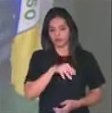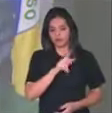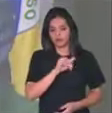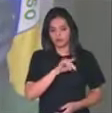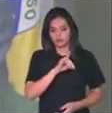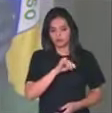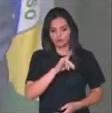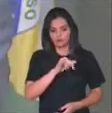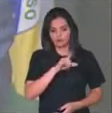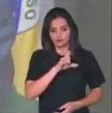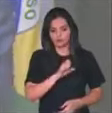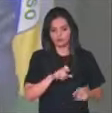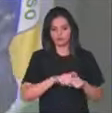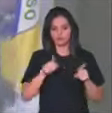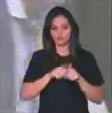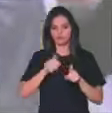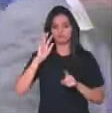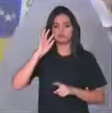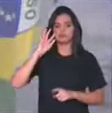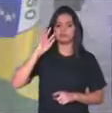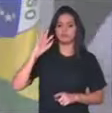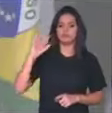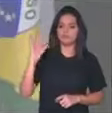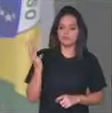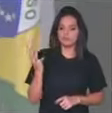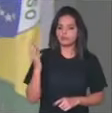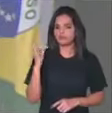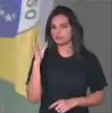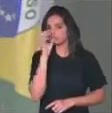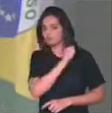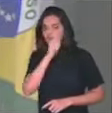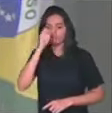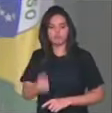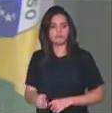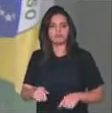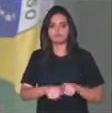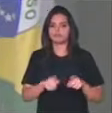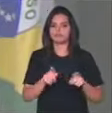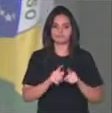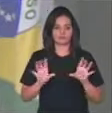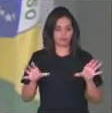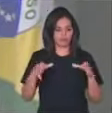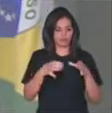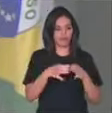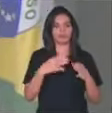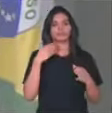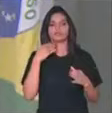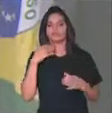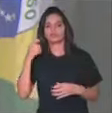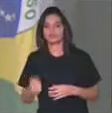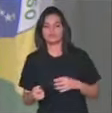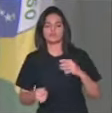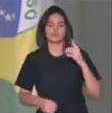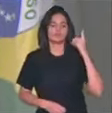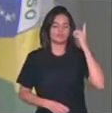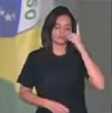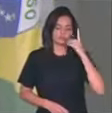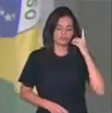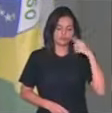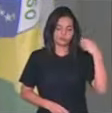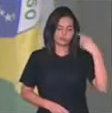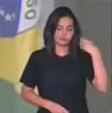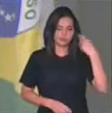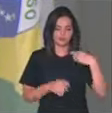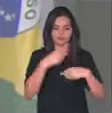rapidez criando uma cultura entre advogados promotores juízes de que as decisões deles terão efeito